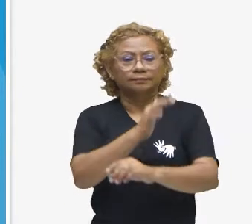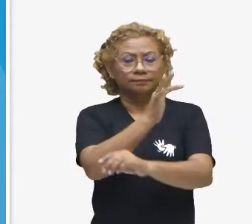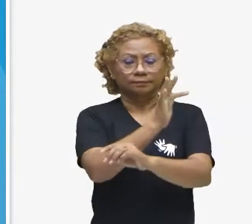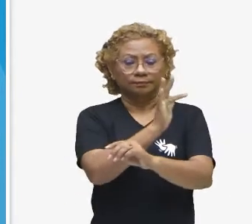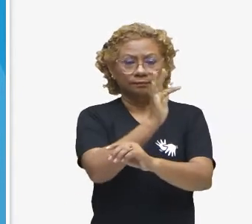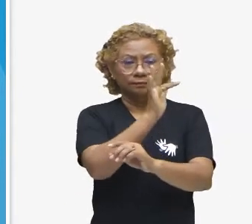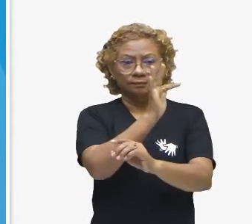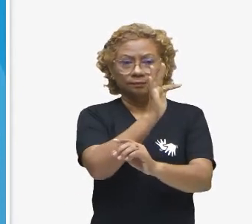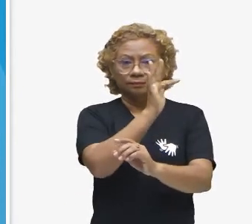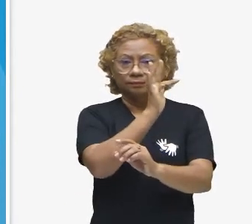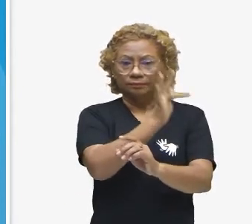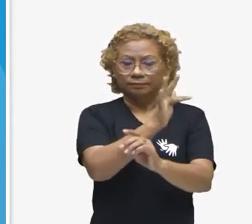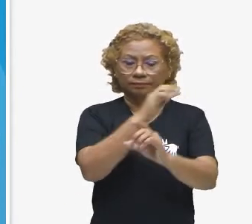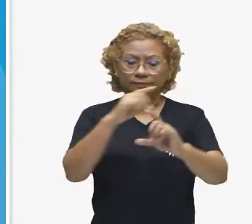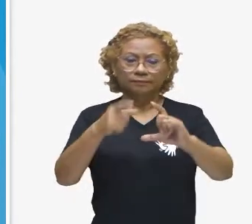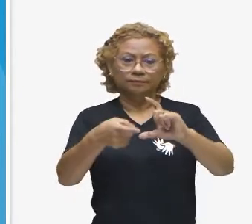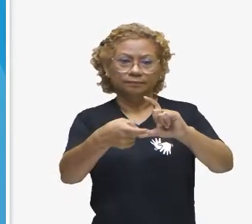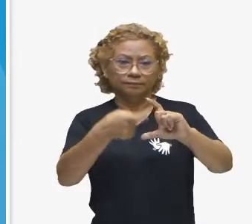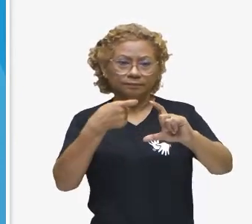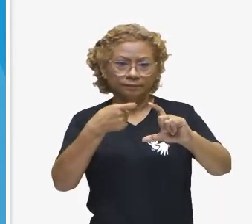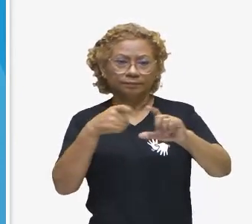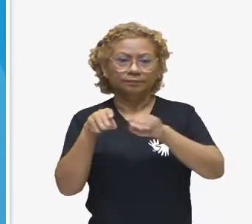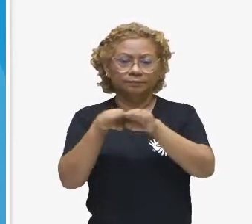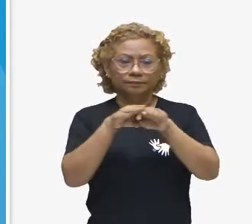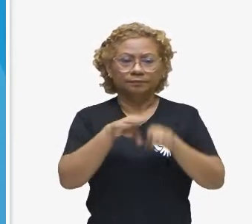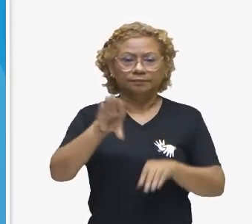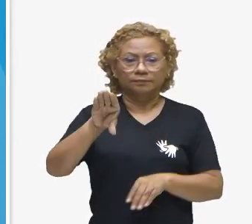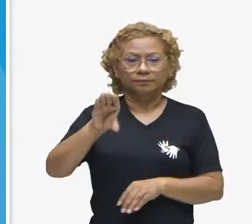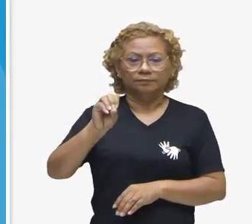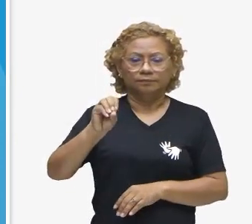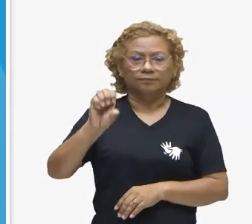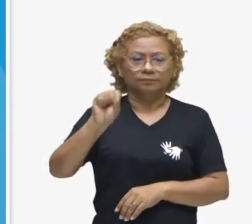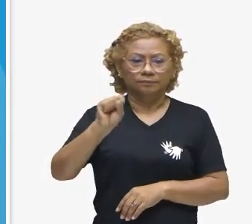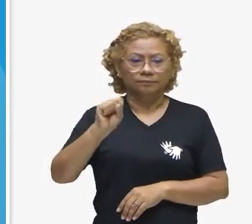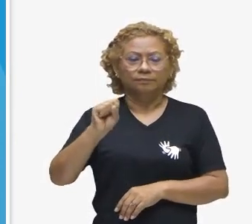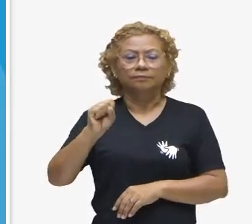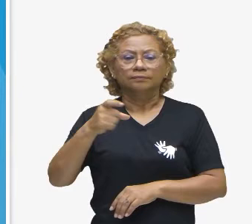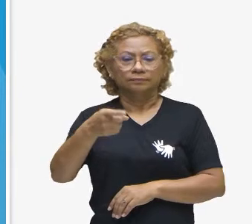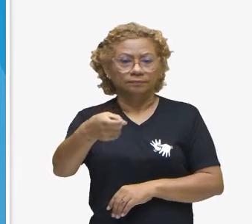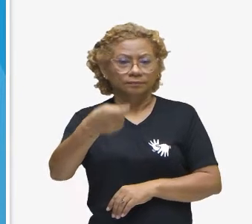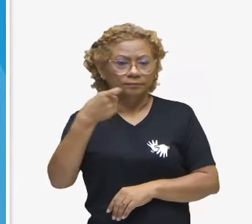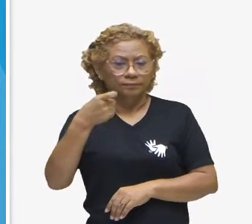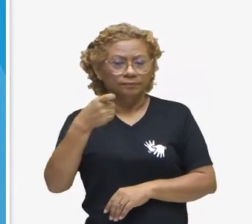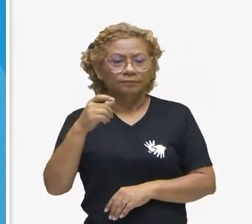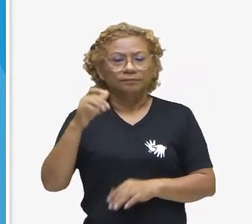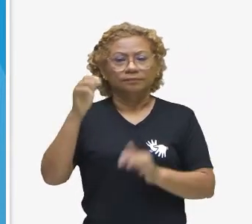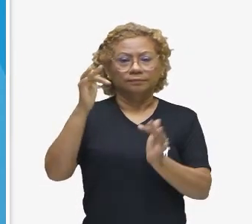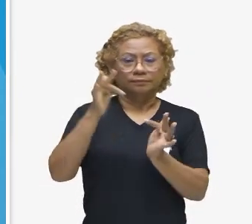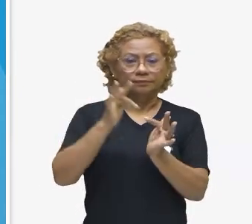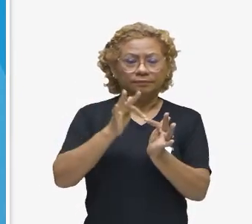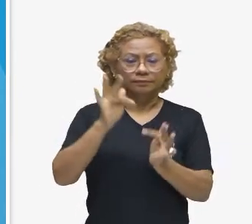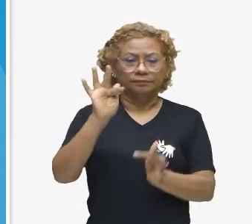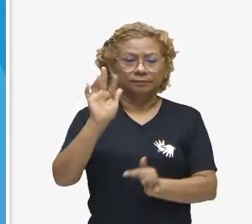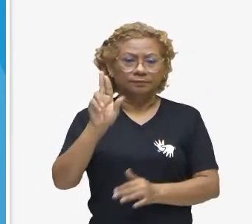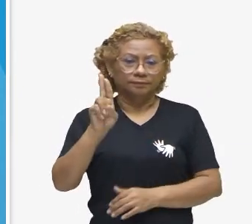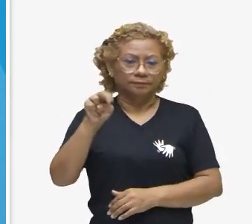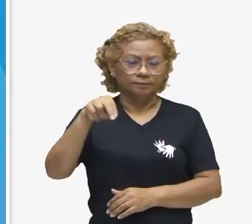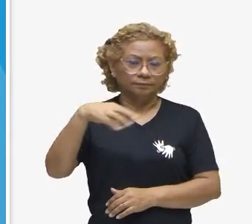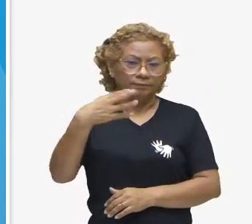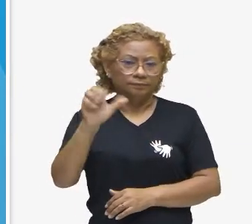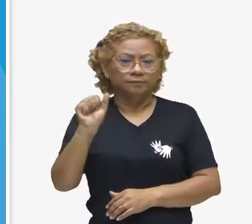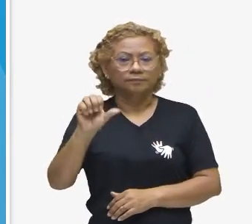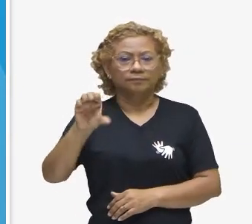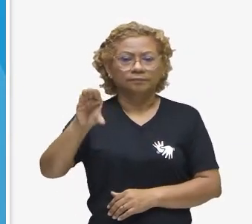pelo que eu falei agora há pouco, ó. Temos aqui o eixo horizontal, o eixo do x, e no eixo